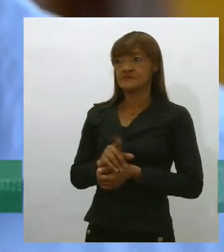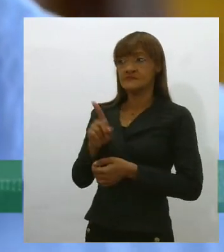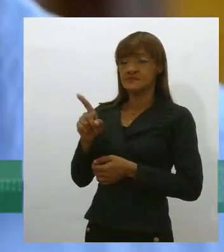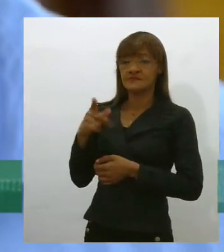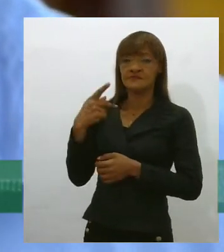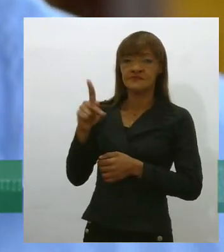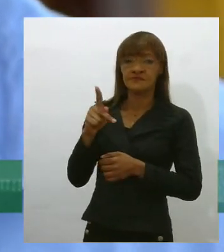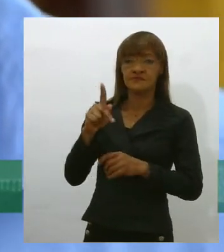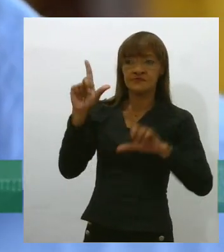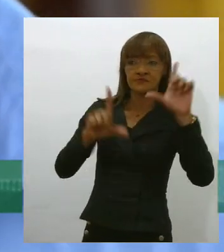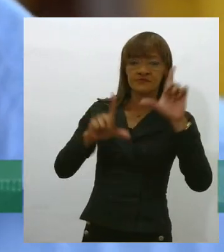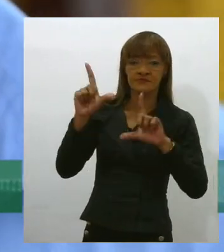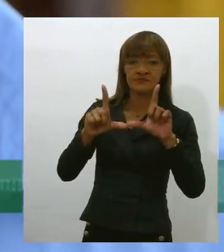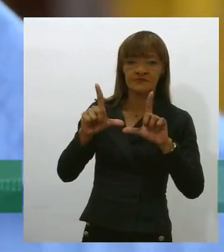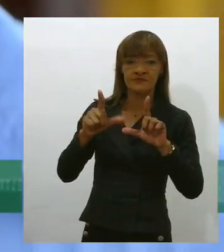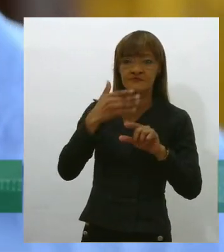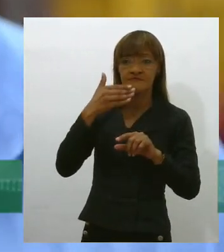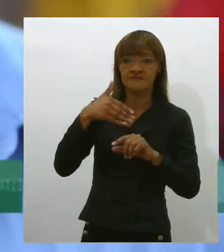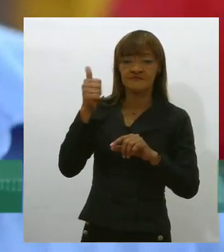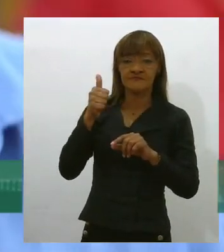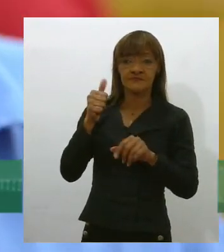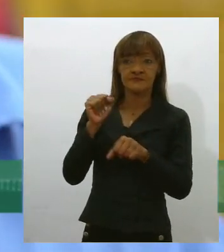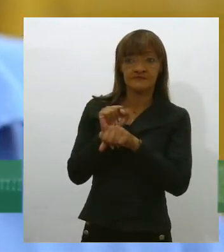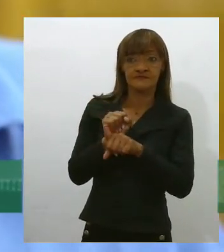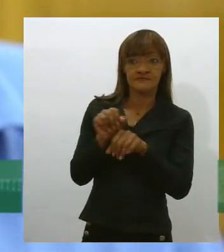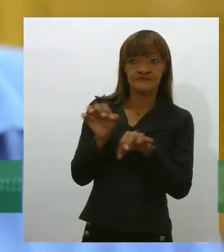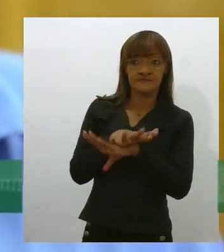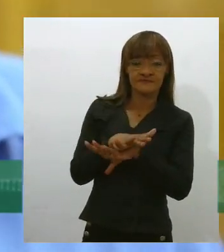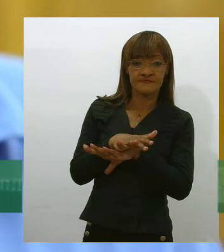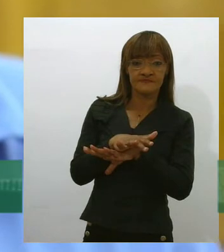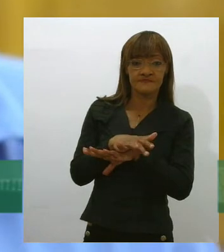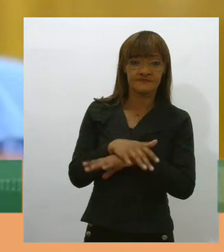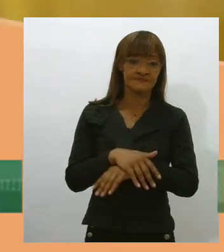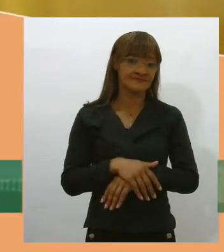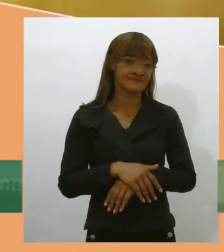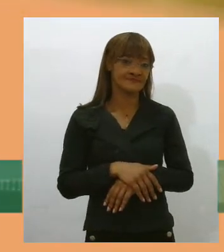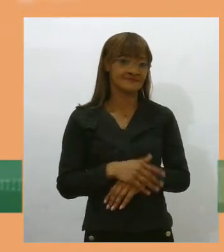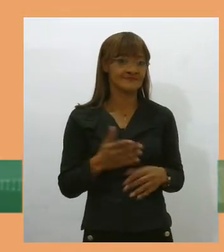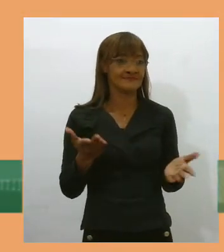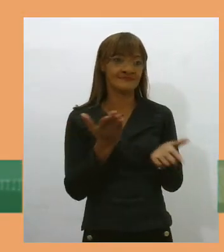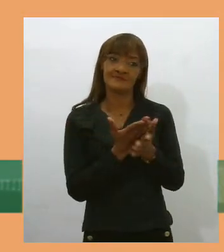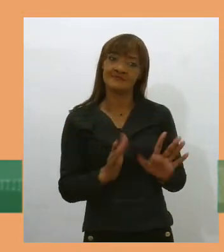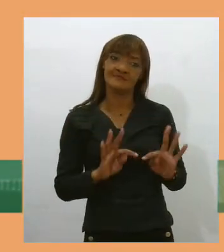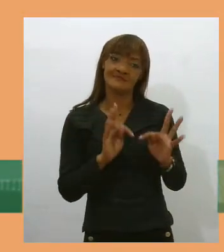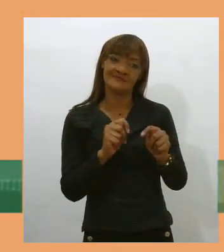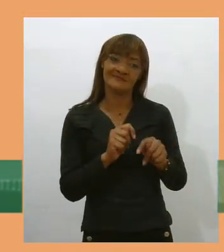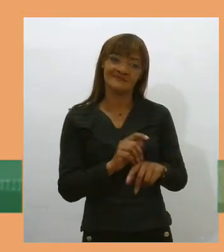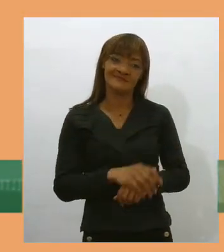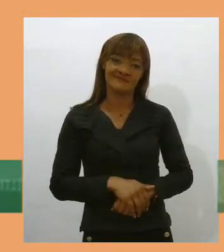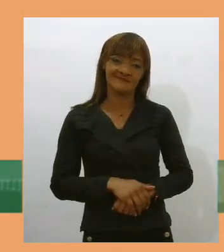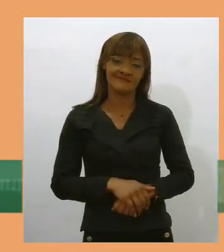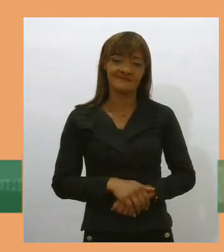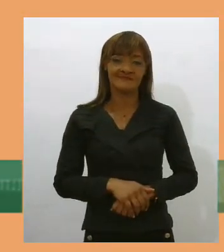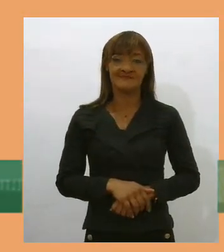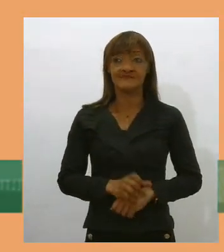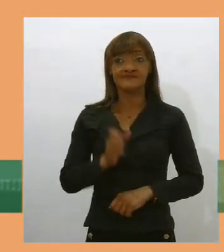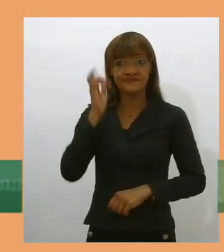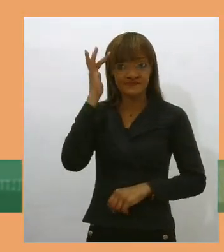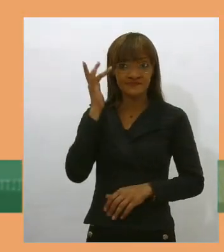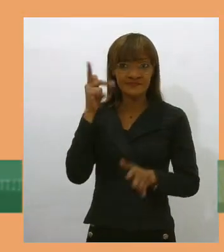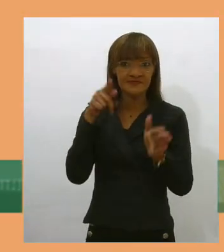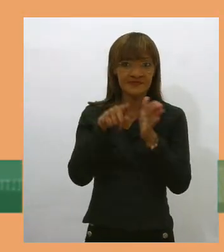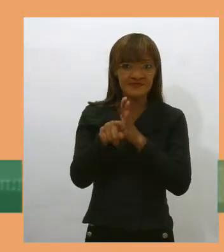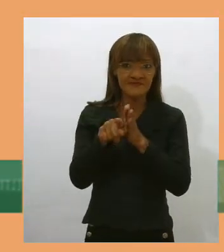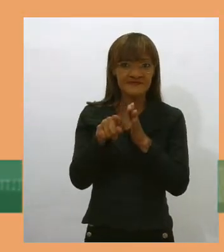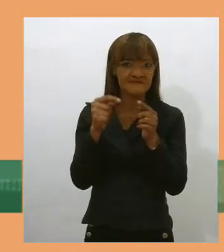televisão preferido parasse de passar aí acaba tudo né você acha que essas perguntas não fazem